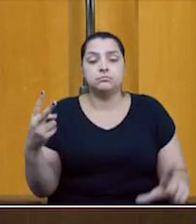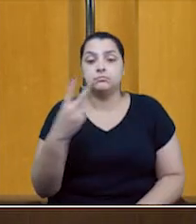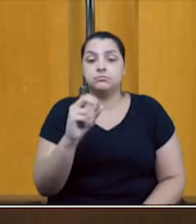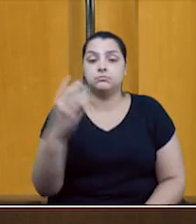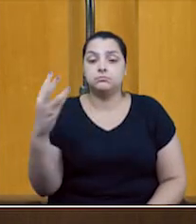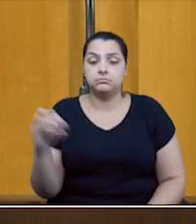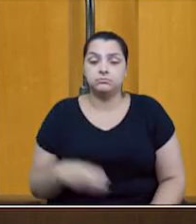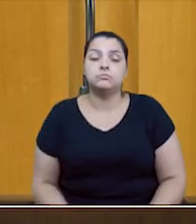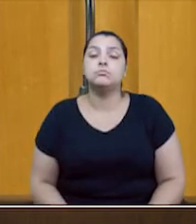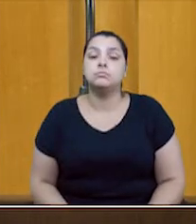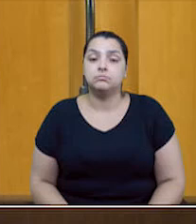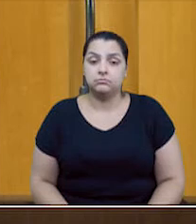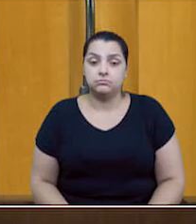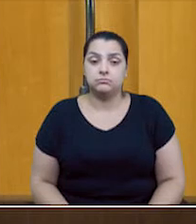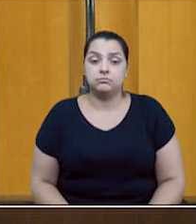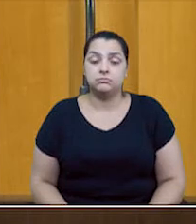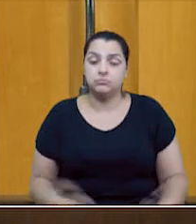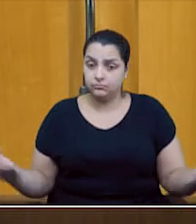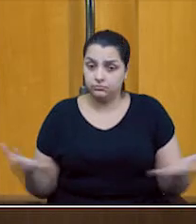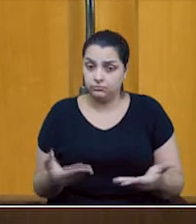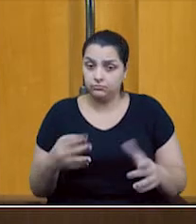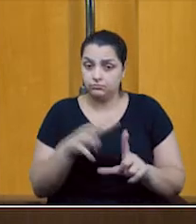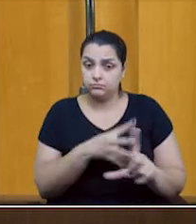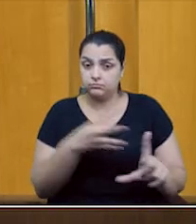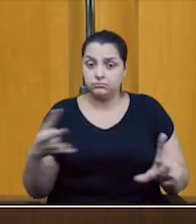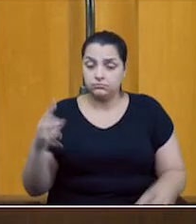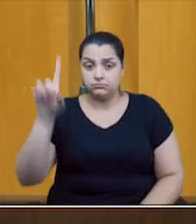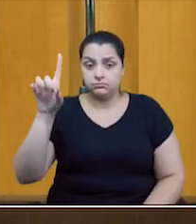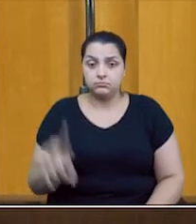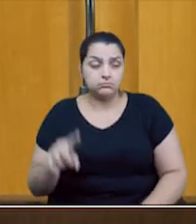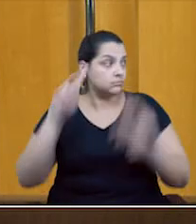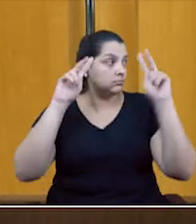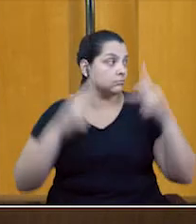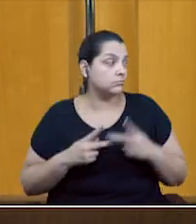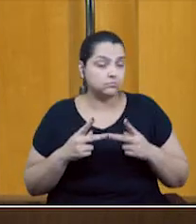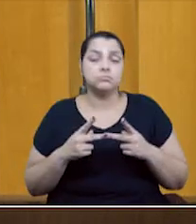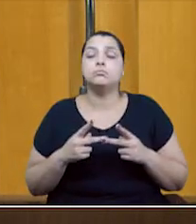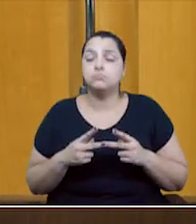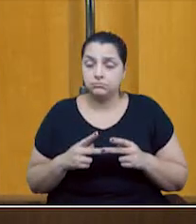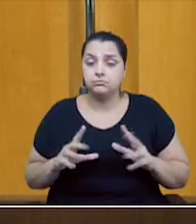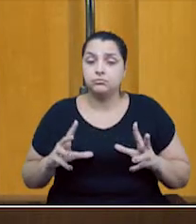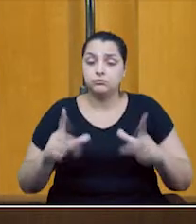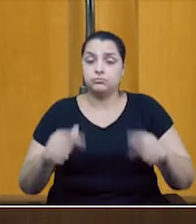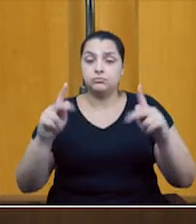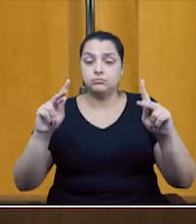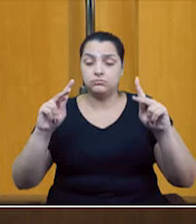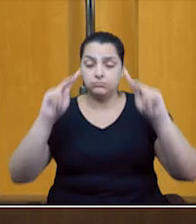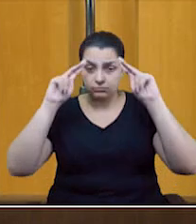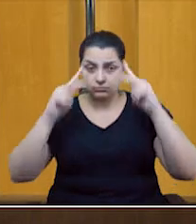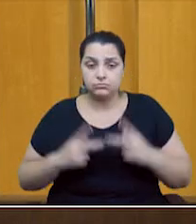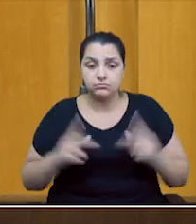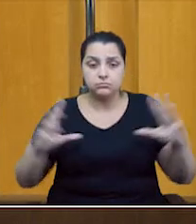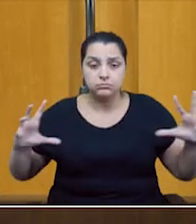hoje a agenda de direitos humanos adotada por toda a humanidade, ou pelo menos pelo